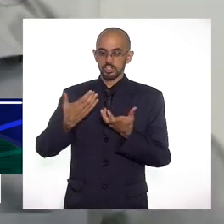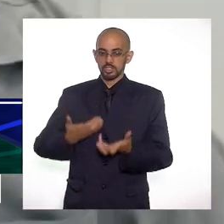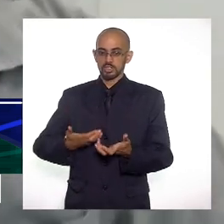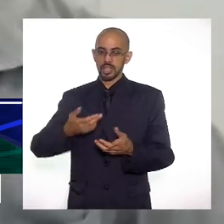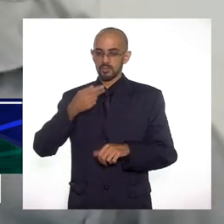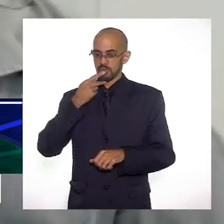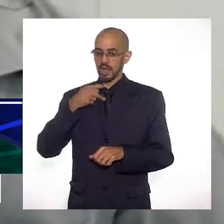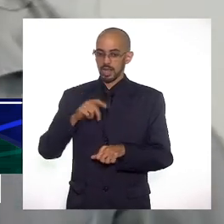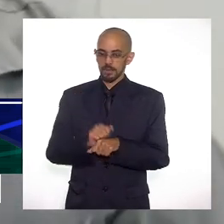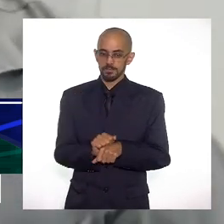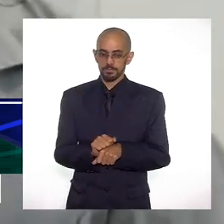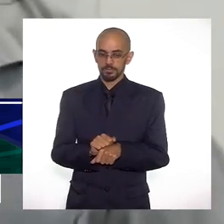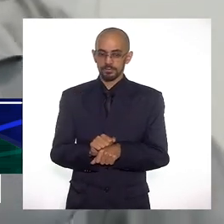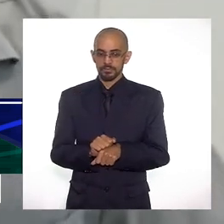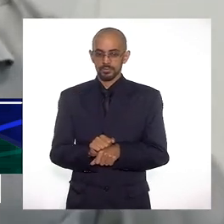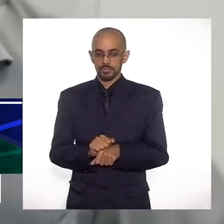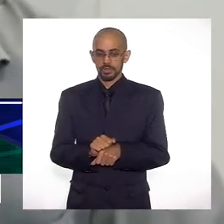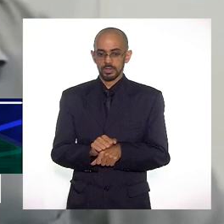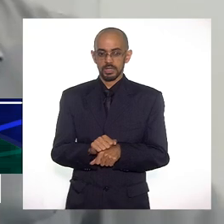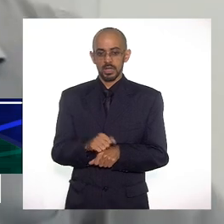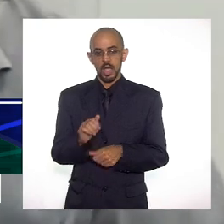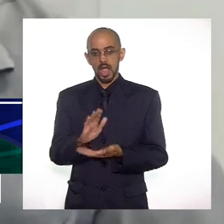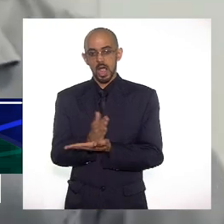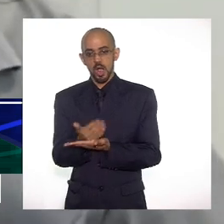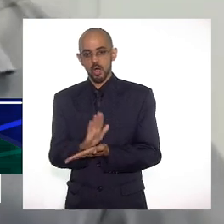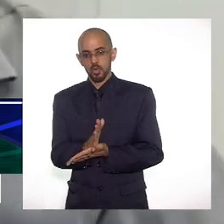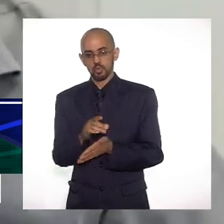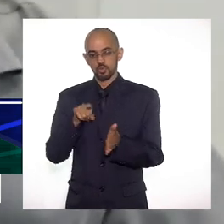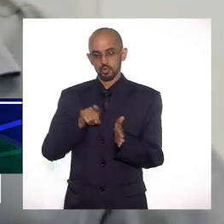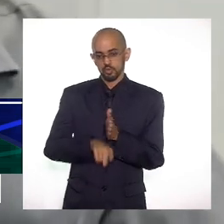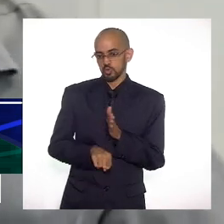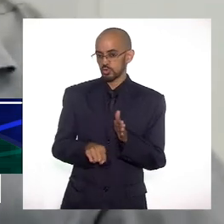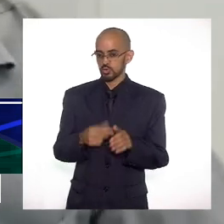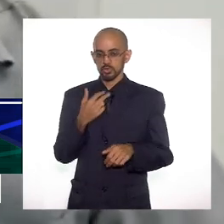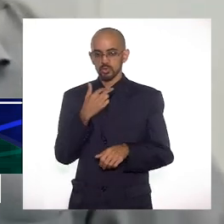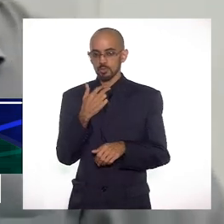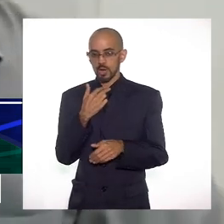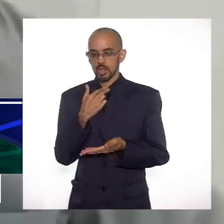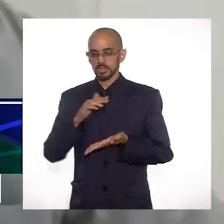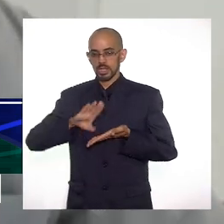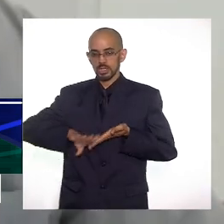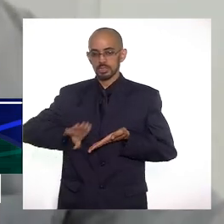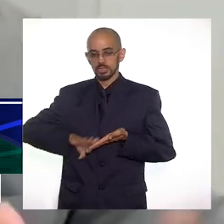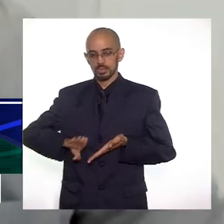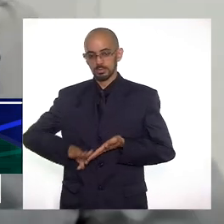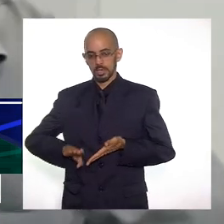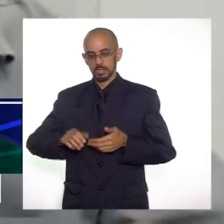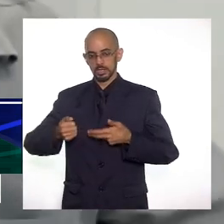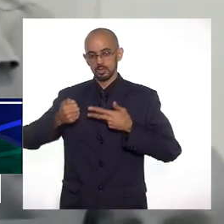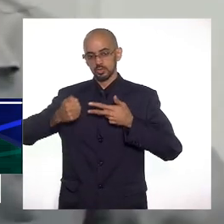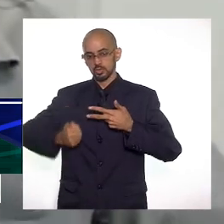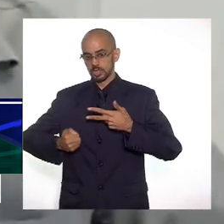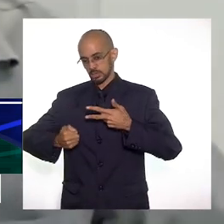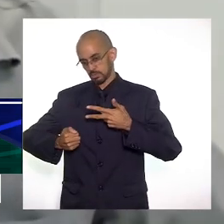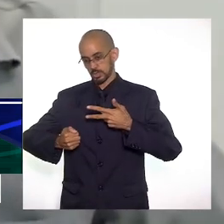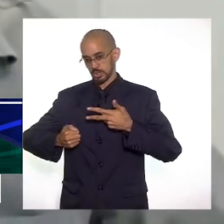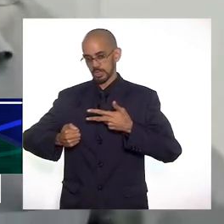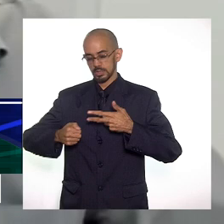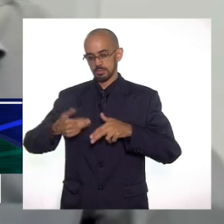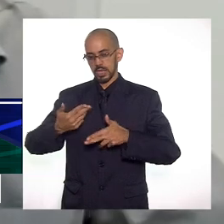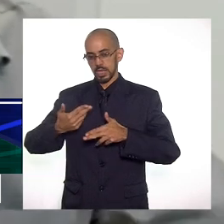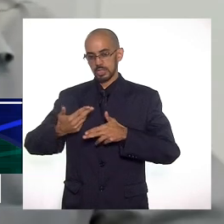eventuais descontos não podem retificar despesas dos poderes, não podem ser utilizados para mascarar